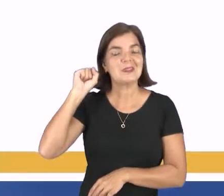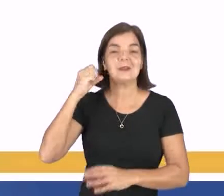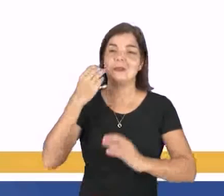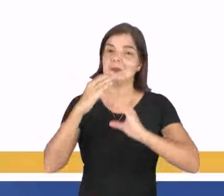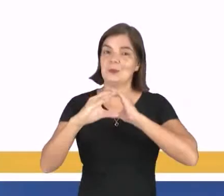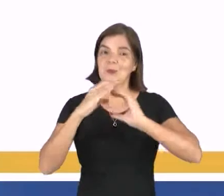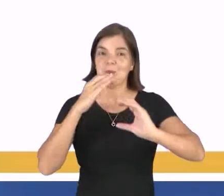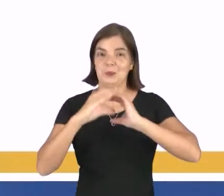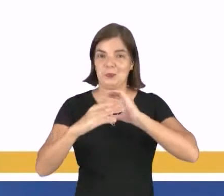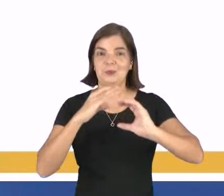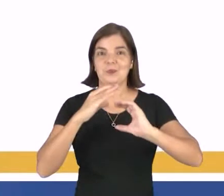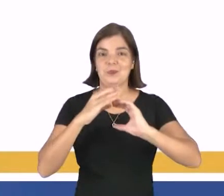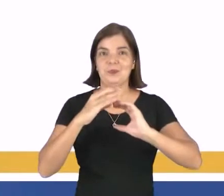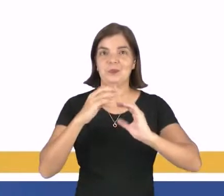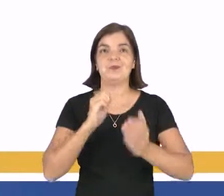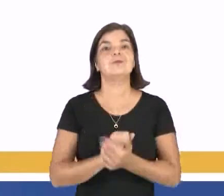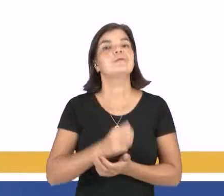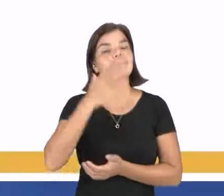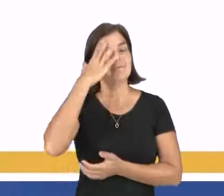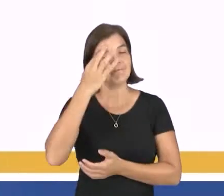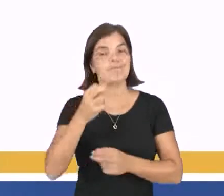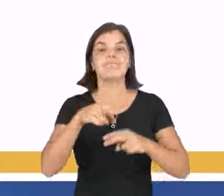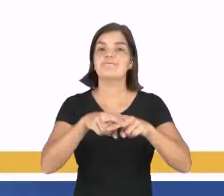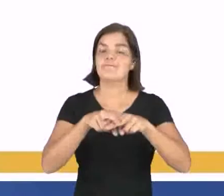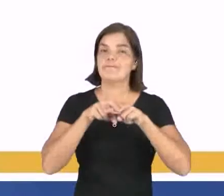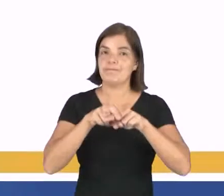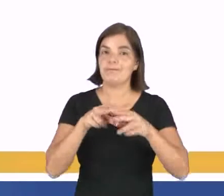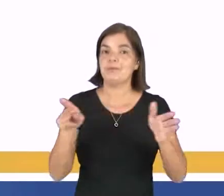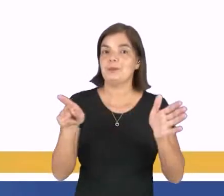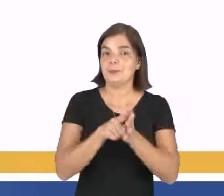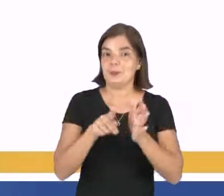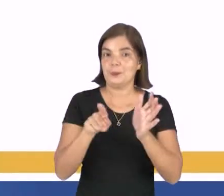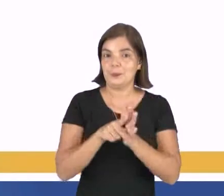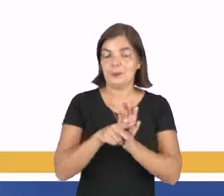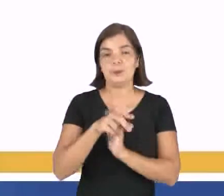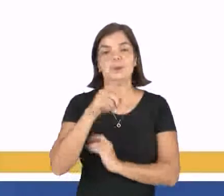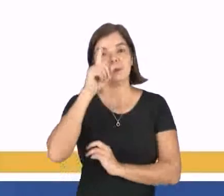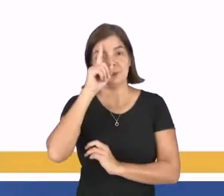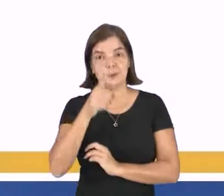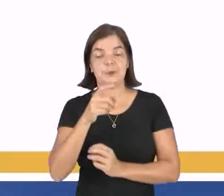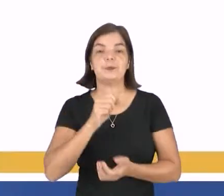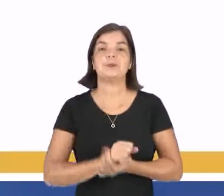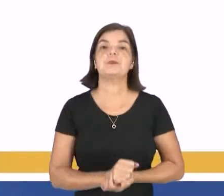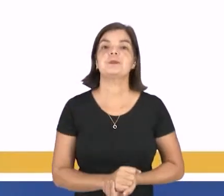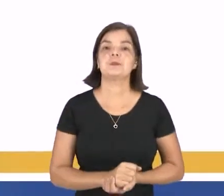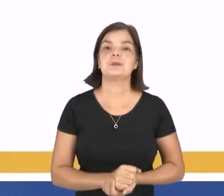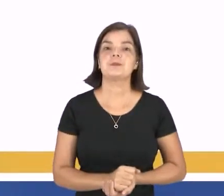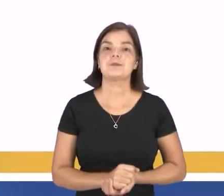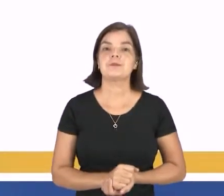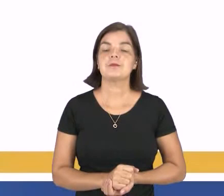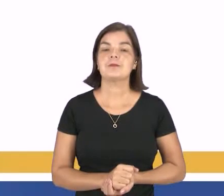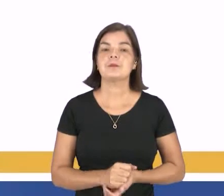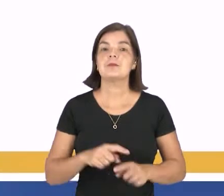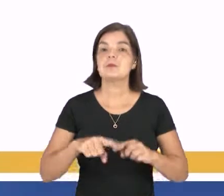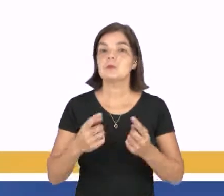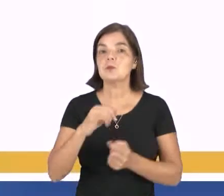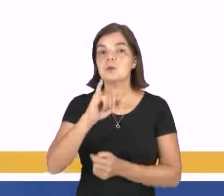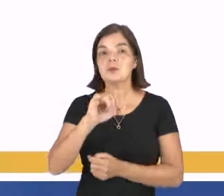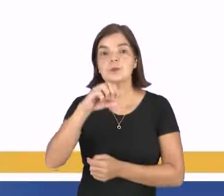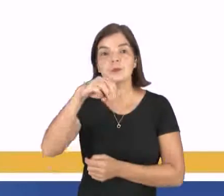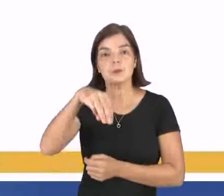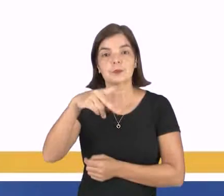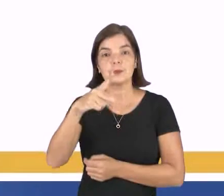e acabado e exprime certeza por isso que faz parte do modo indicativo e o que que é o pretérito imperfeito